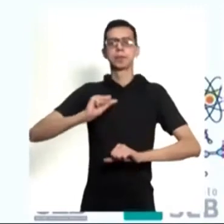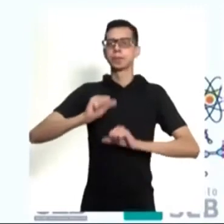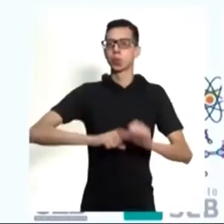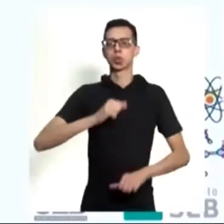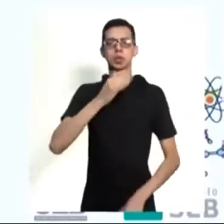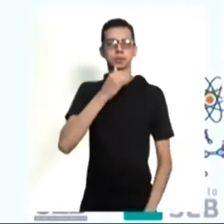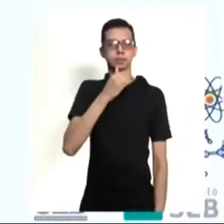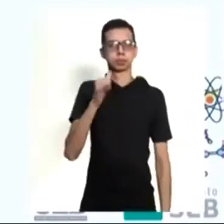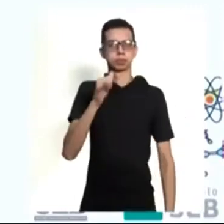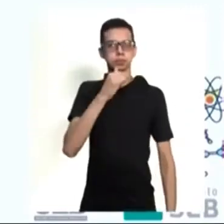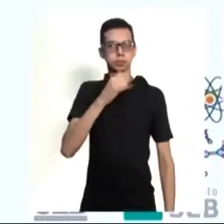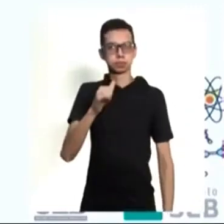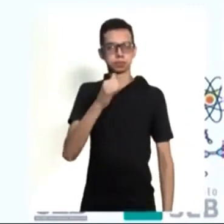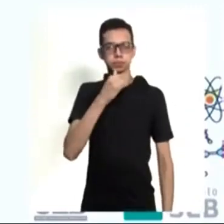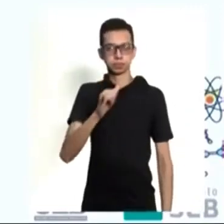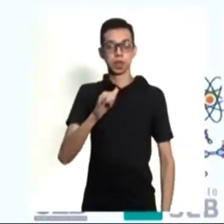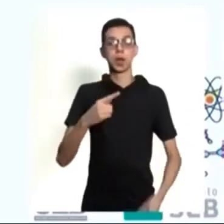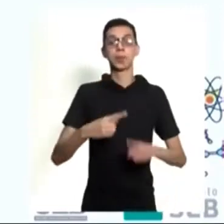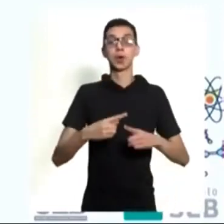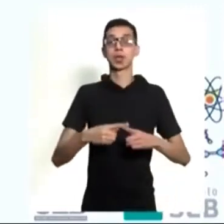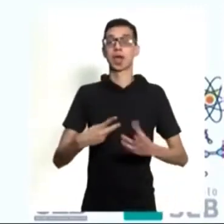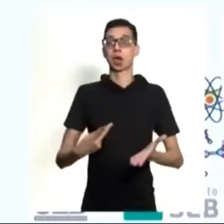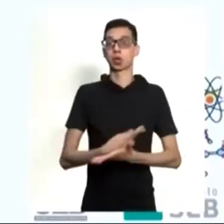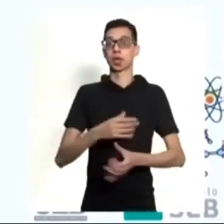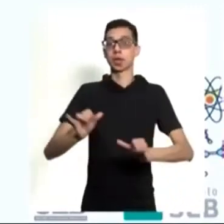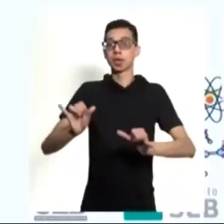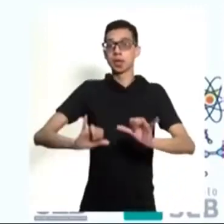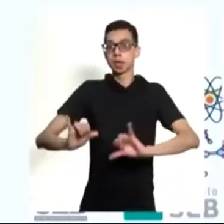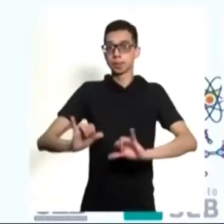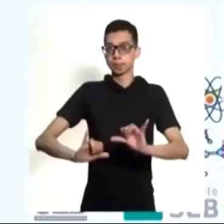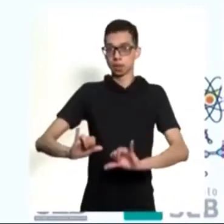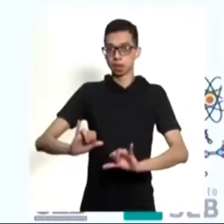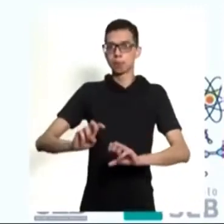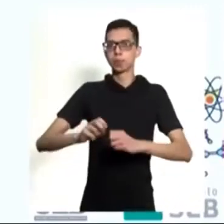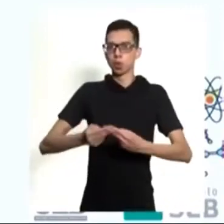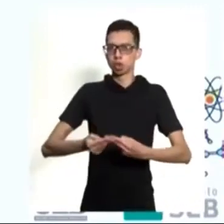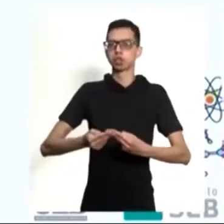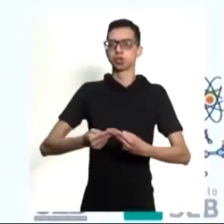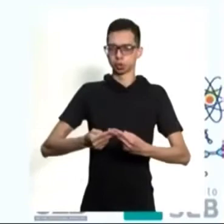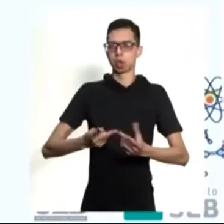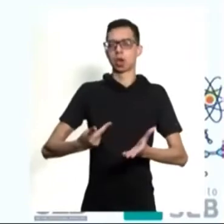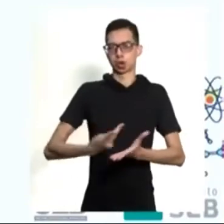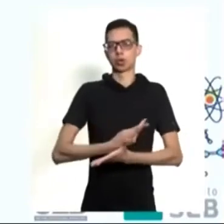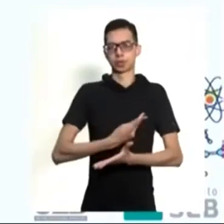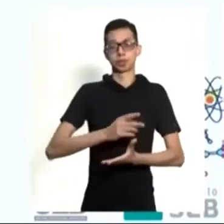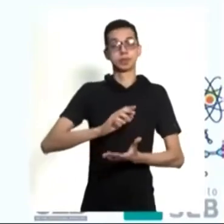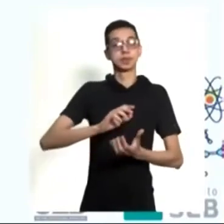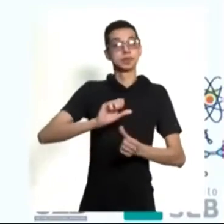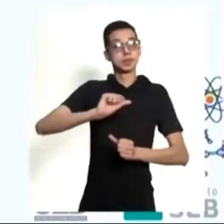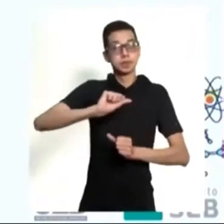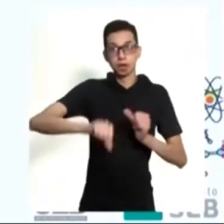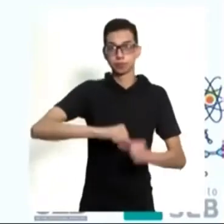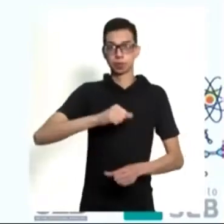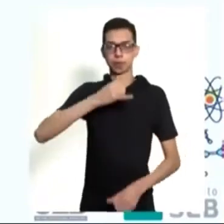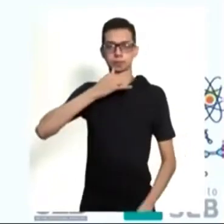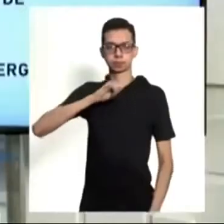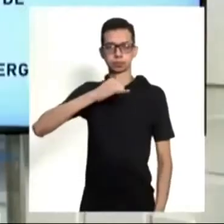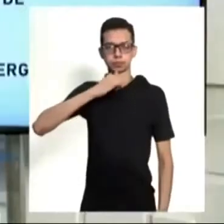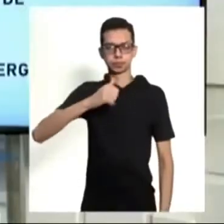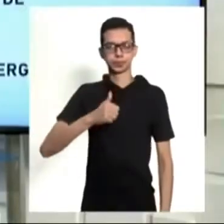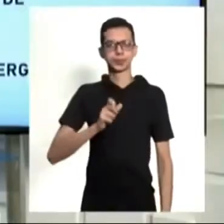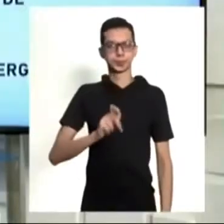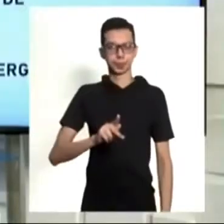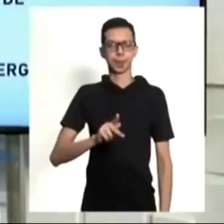uma reação química que está acontecendo que está gerando corrente elétrica. Portanto, é uma transformação de energia. Tá? Portanto, é